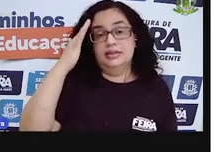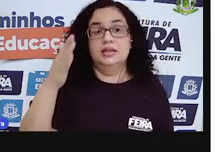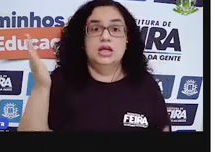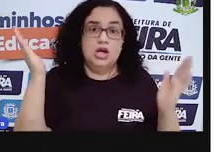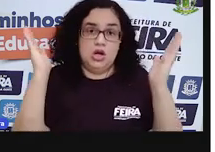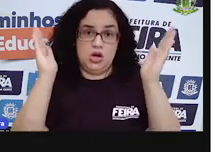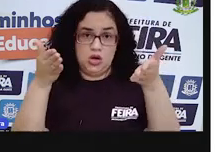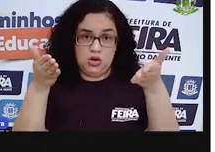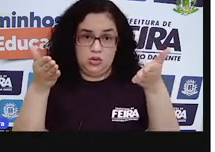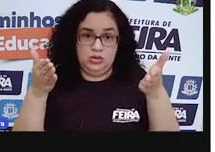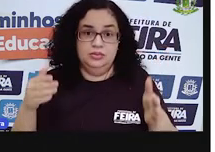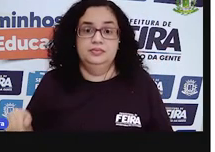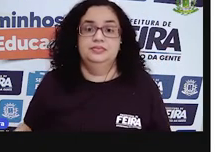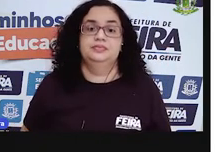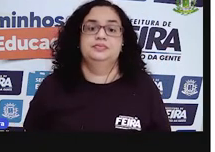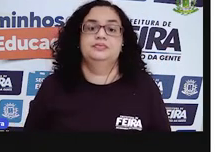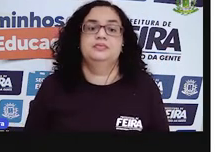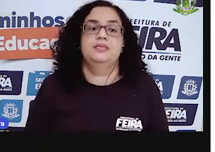agora